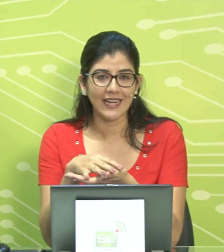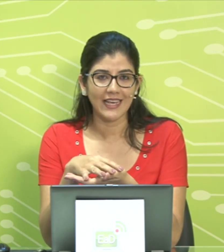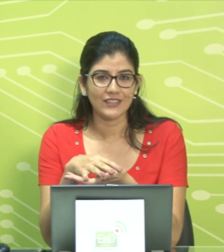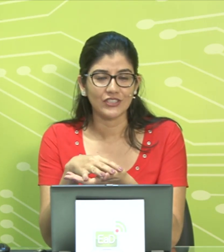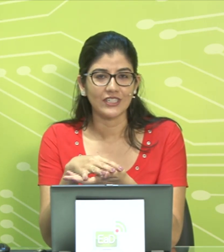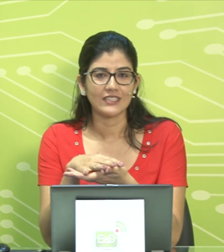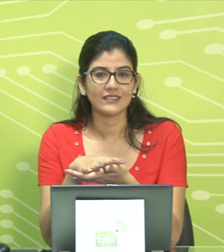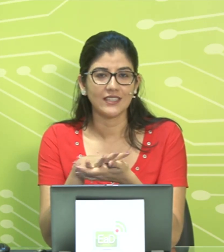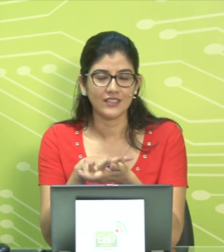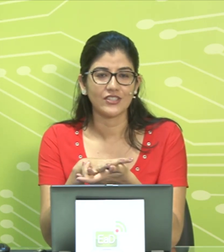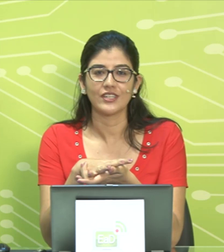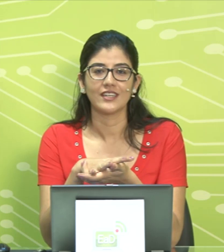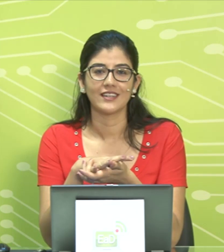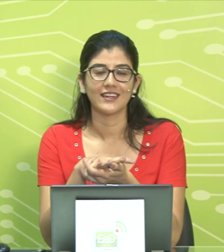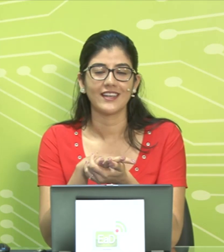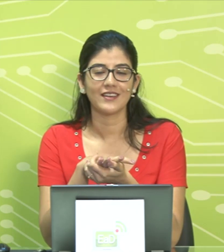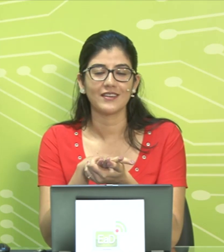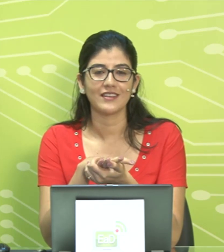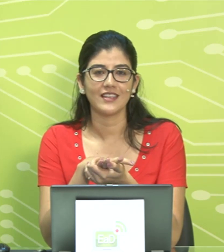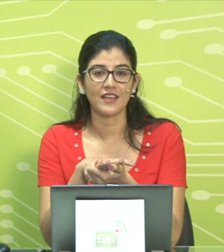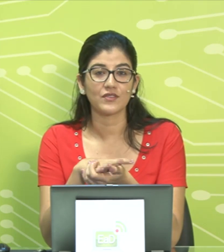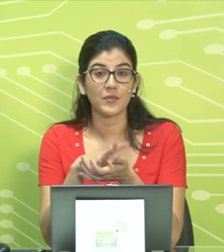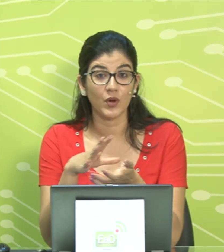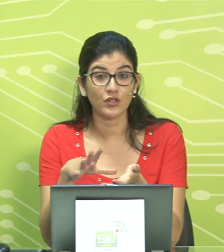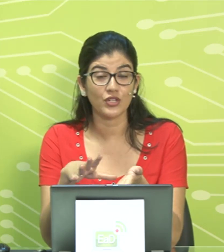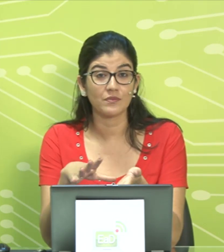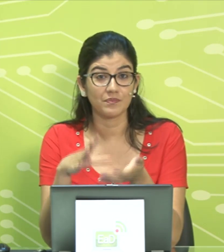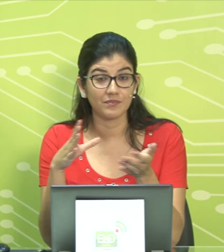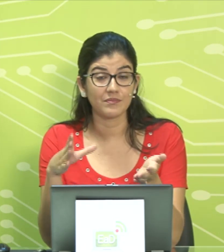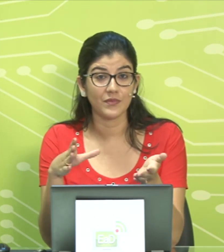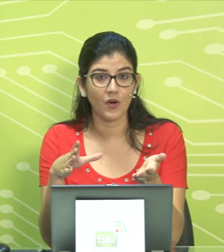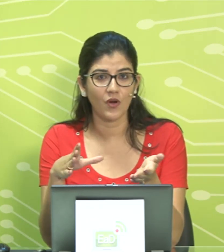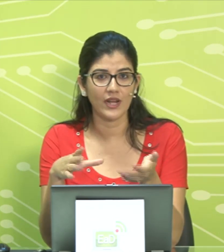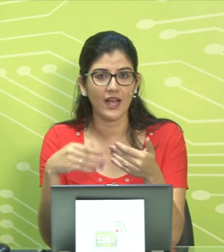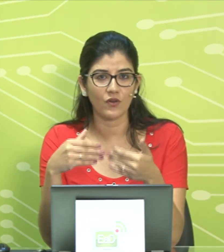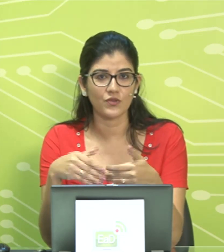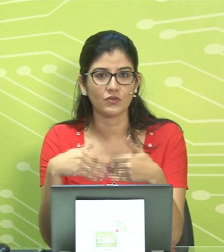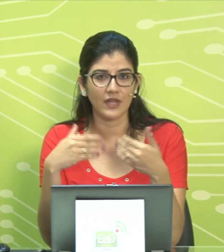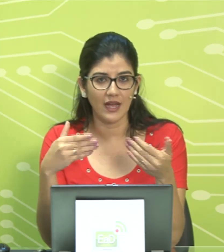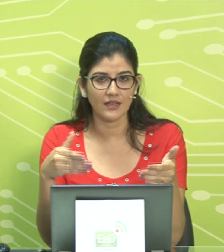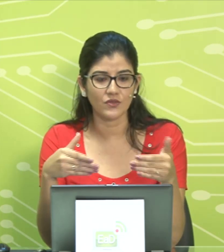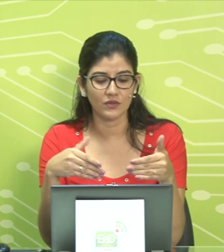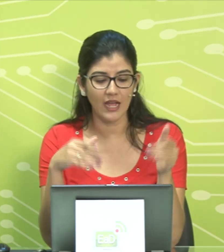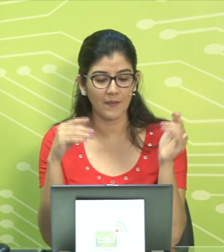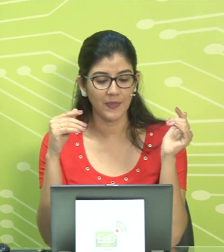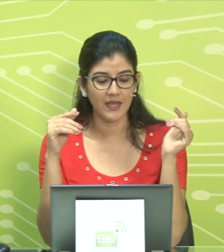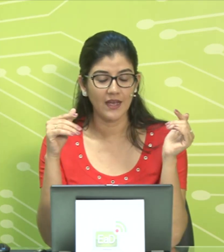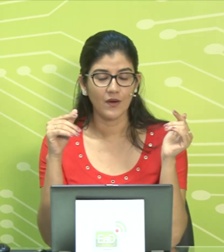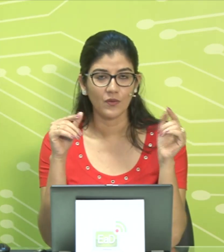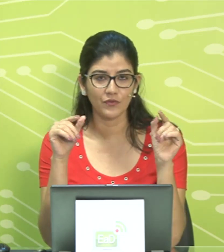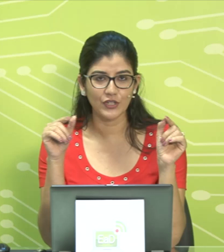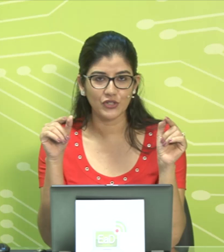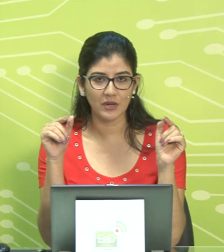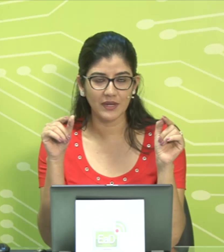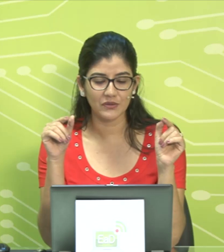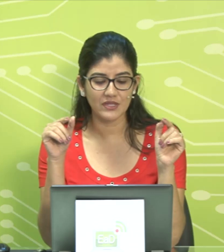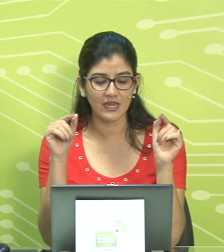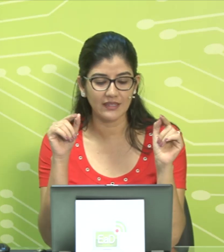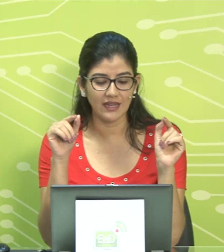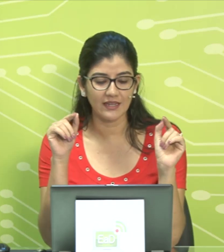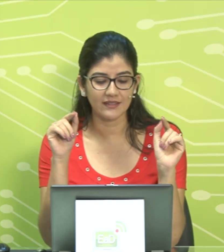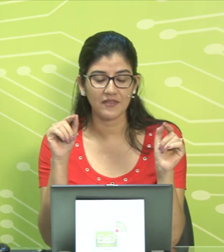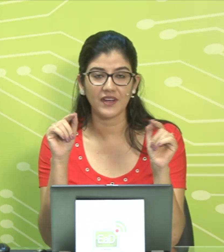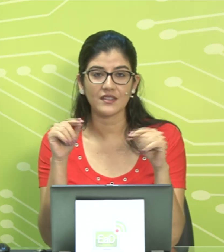Na internet existe, né, e aí você pode olhar, consultar, estudar, um vídeo chamado